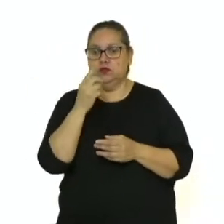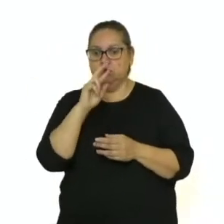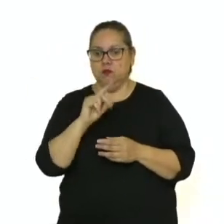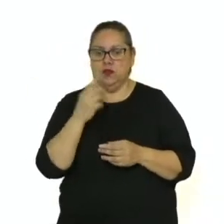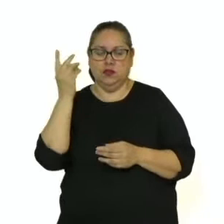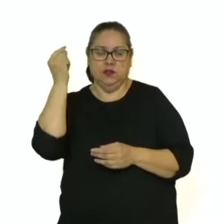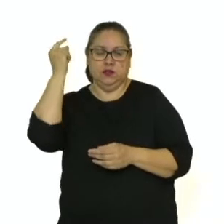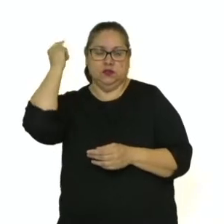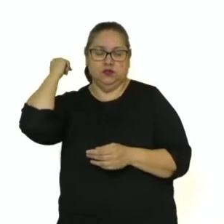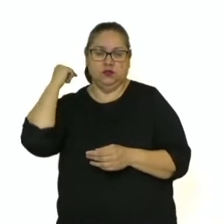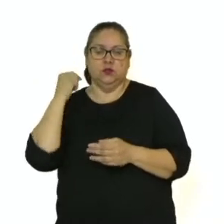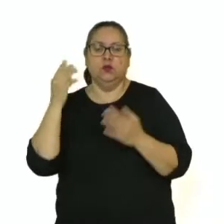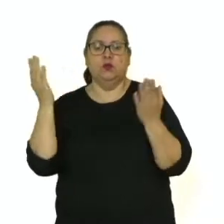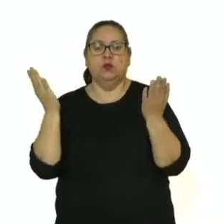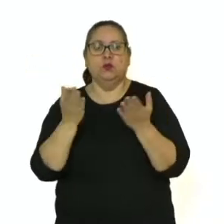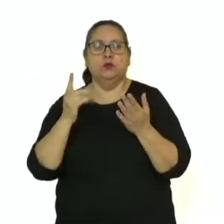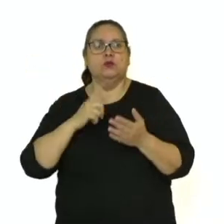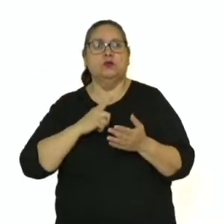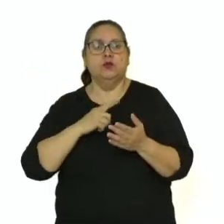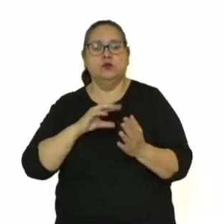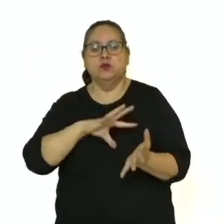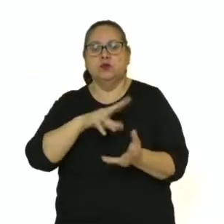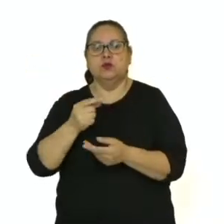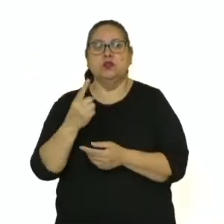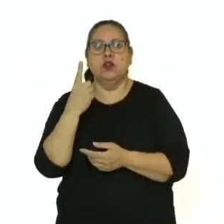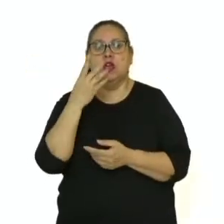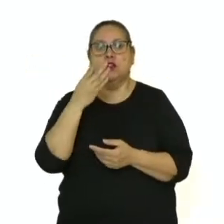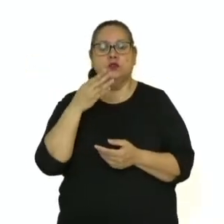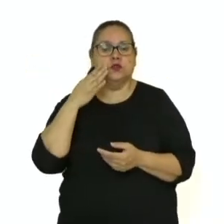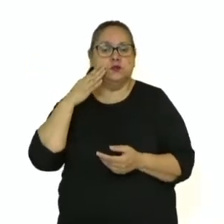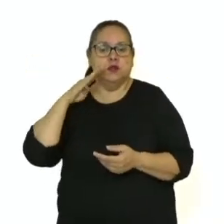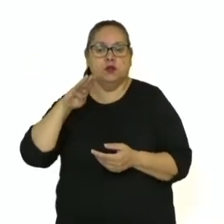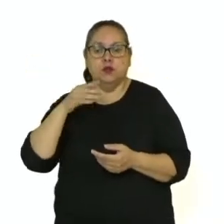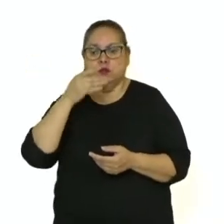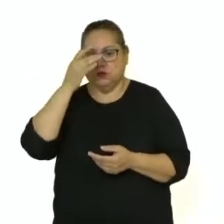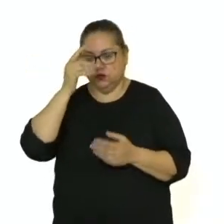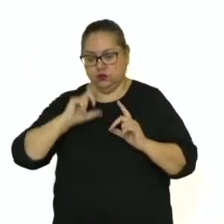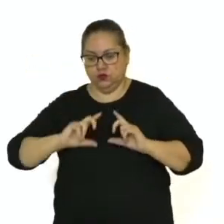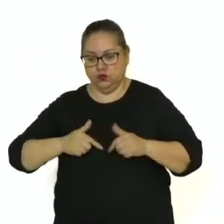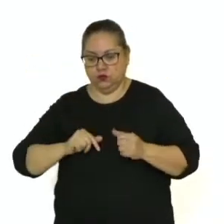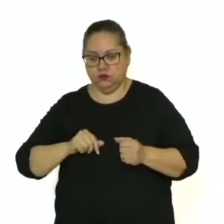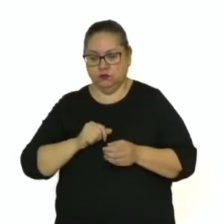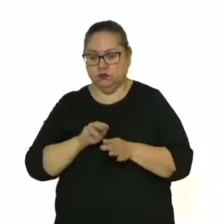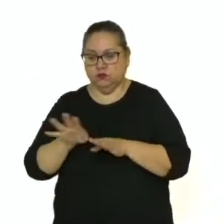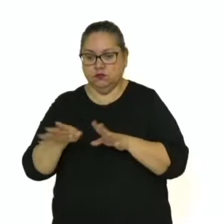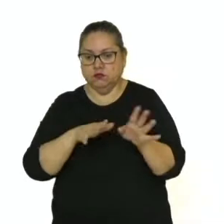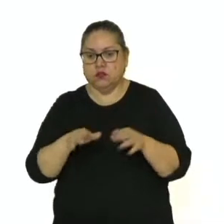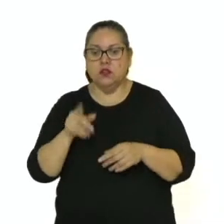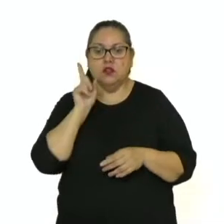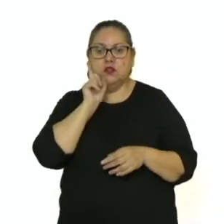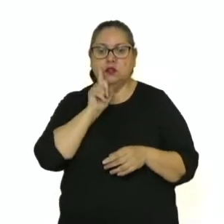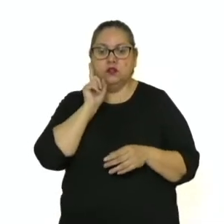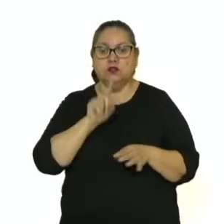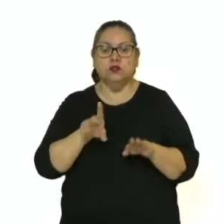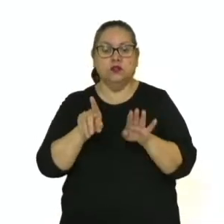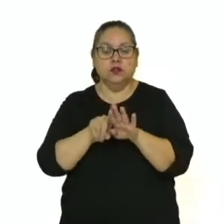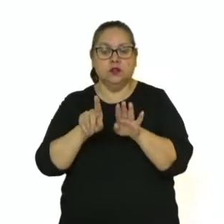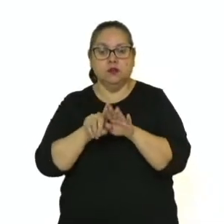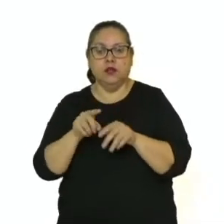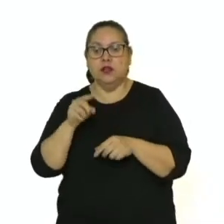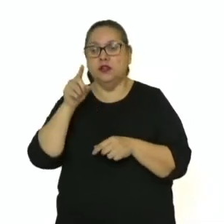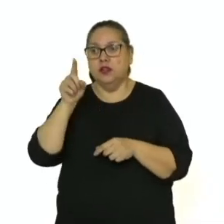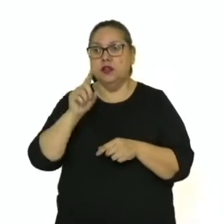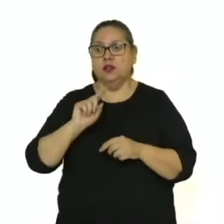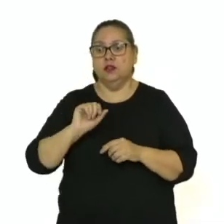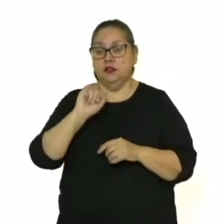antigas do mundo, e hoje nós temos no mundo 14 milhões de judeus, que estão espalhados, a maioria nos Estados Unidos e no Estado